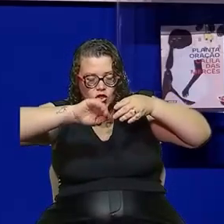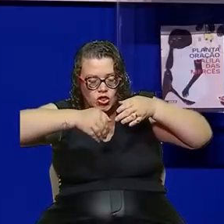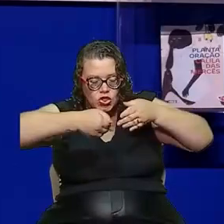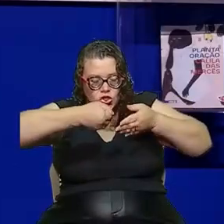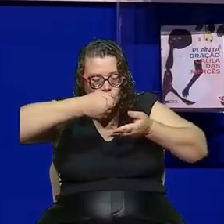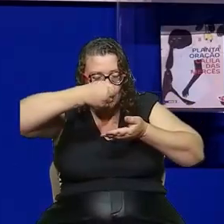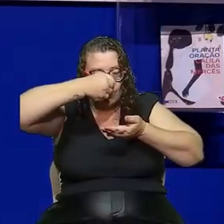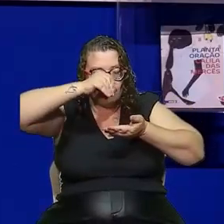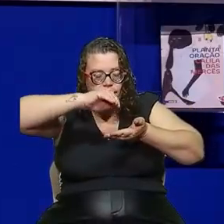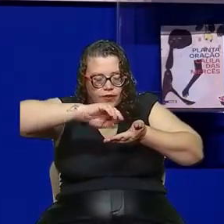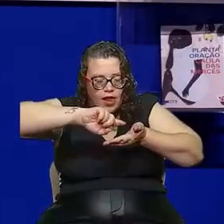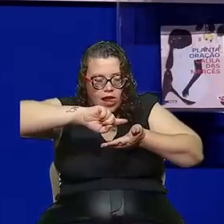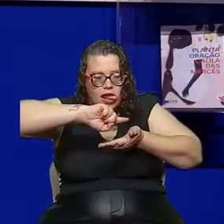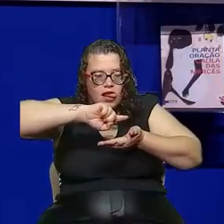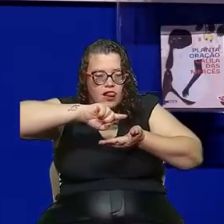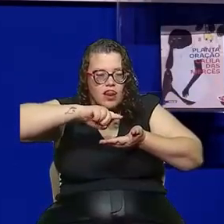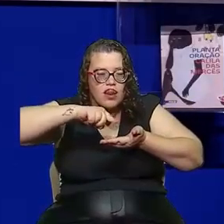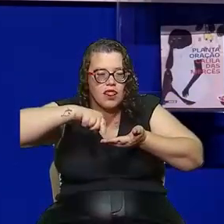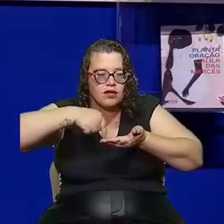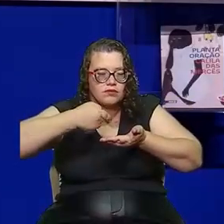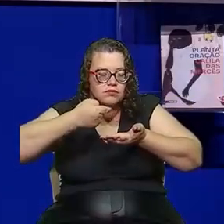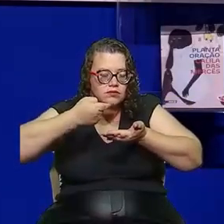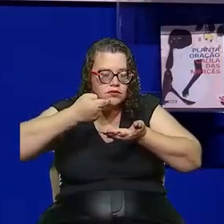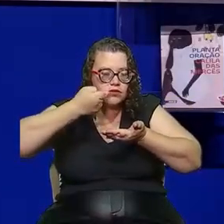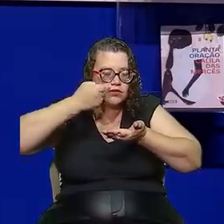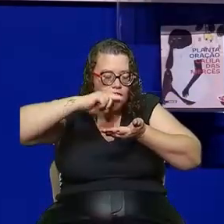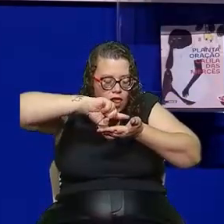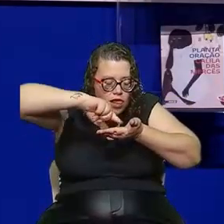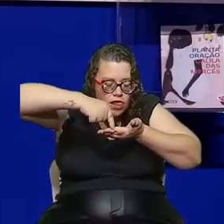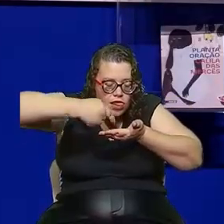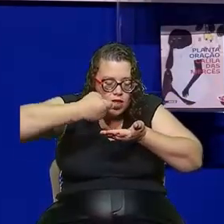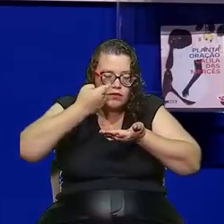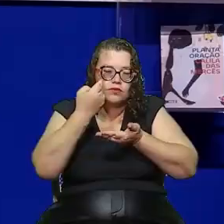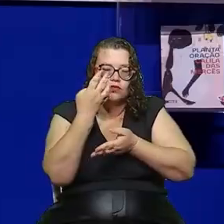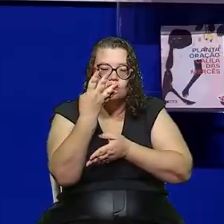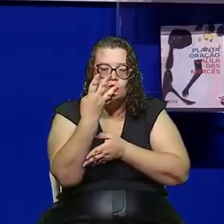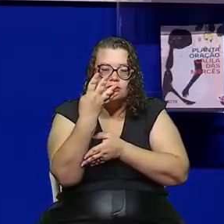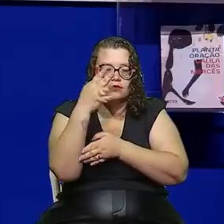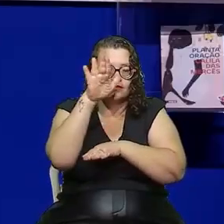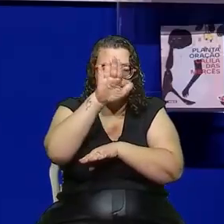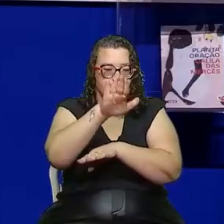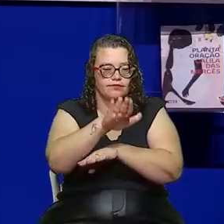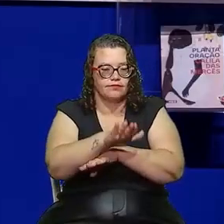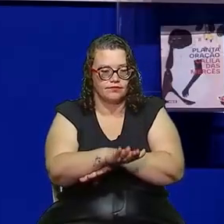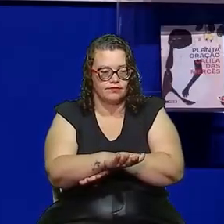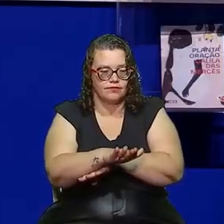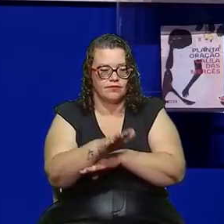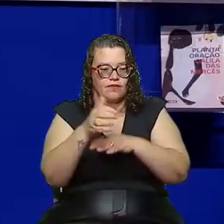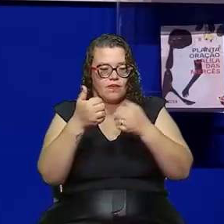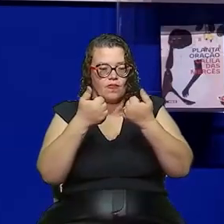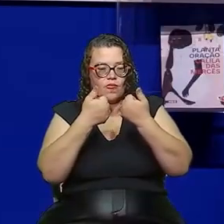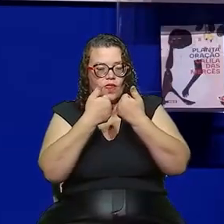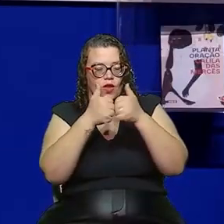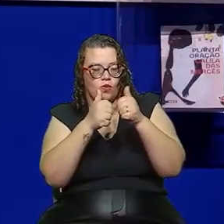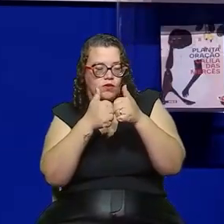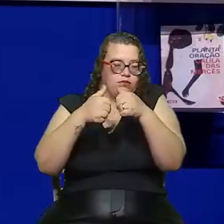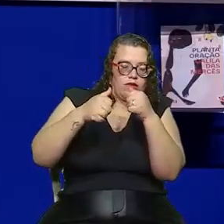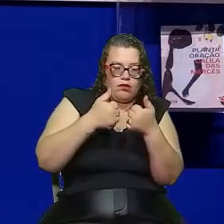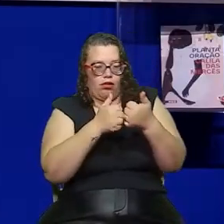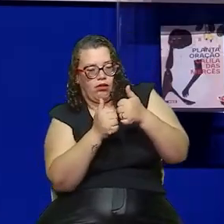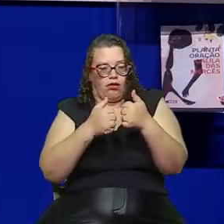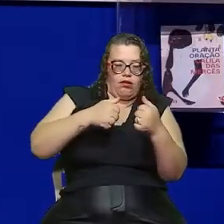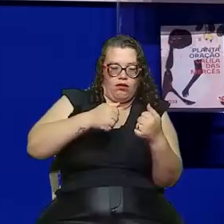iogurte, a língua espera. 4 da tarde. O ônibus chacoalha, não